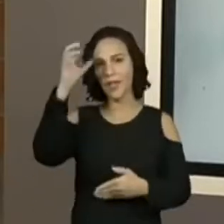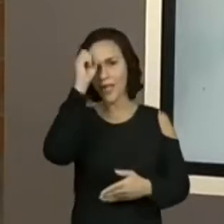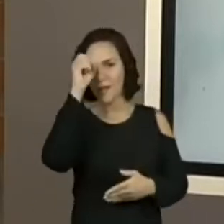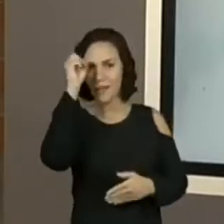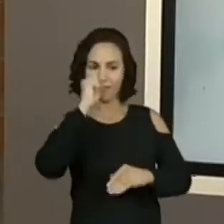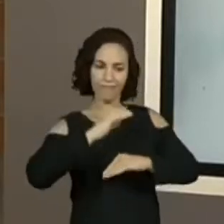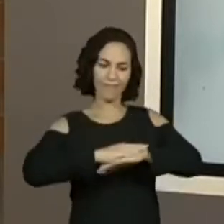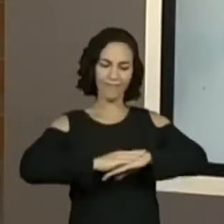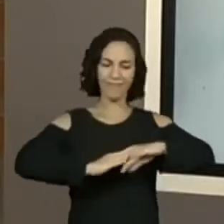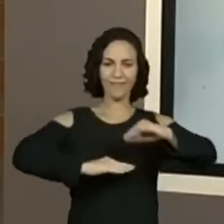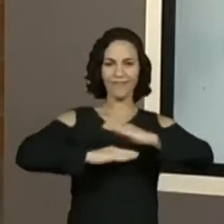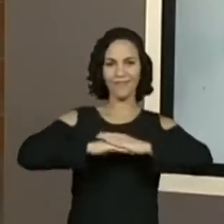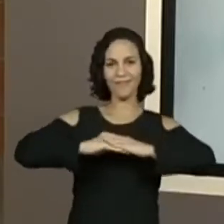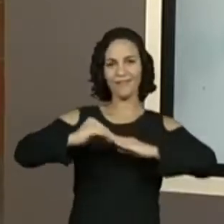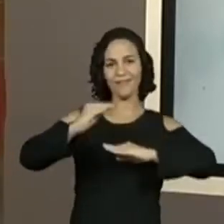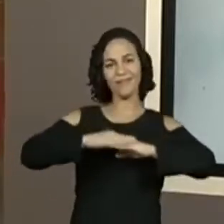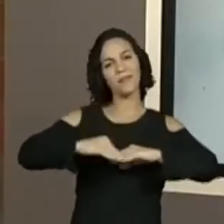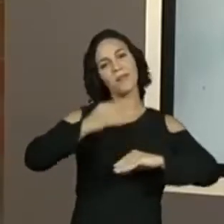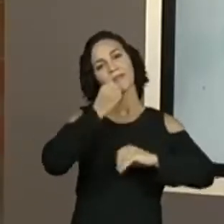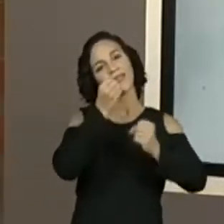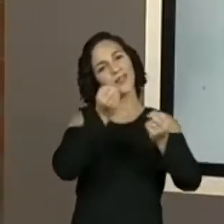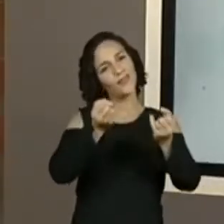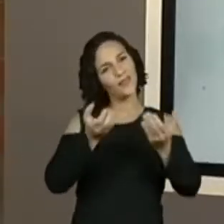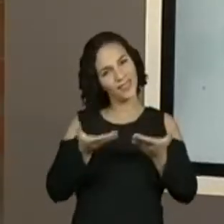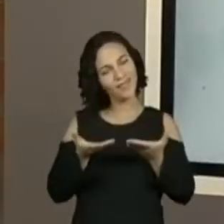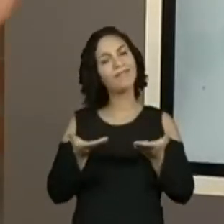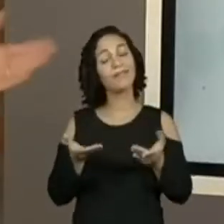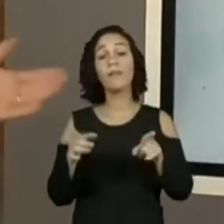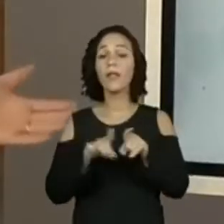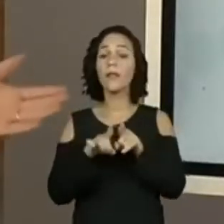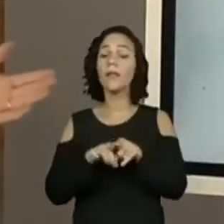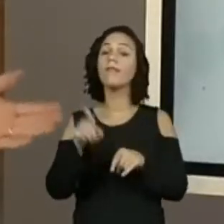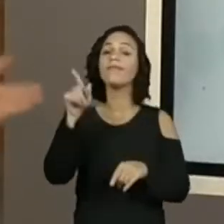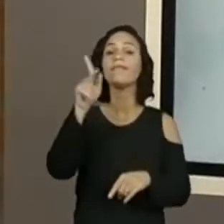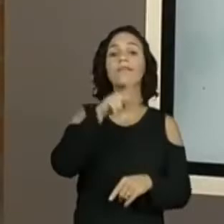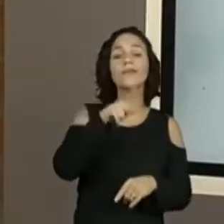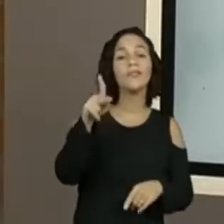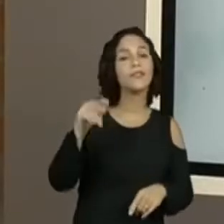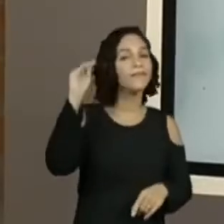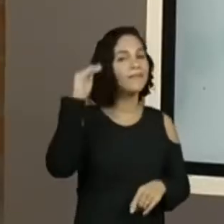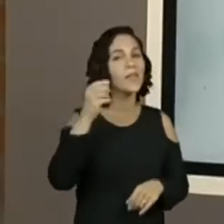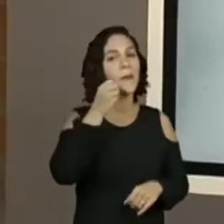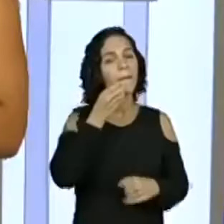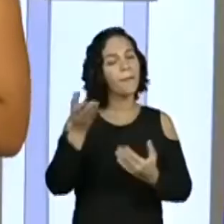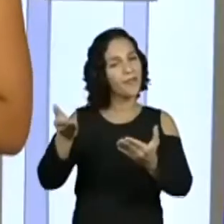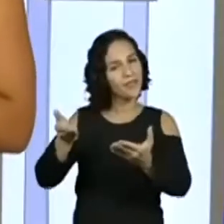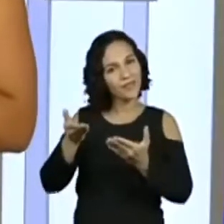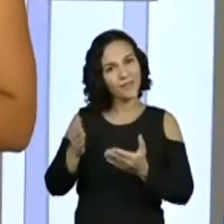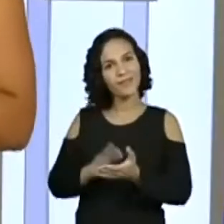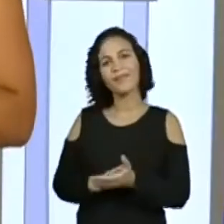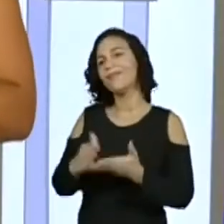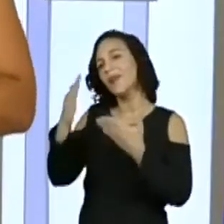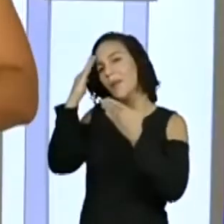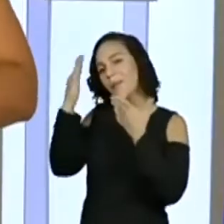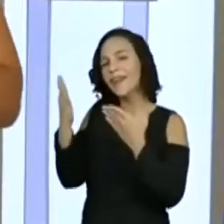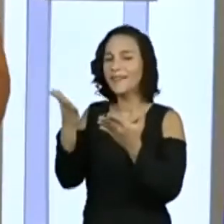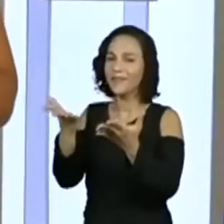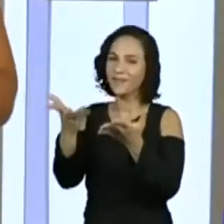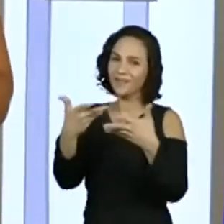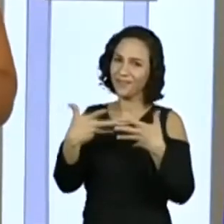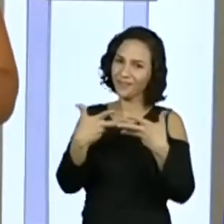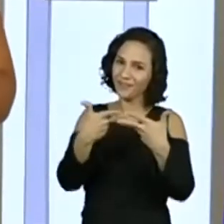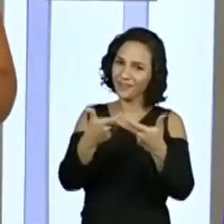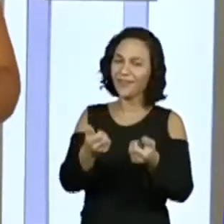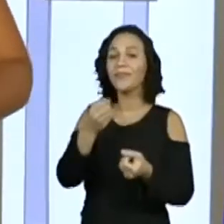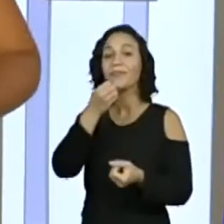construindo. Então, sejam bem-vindos. Como eu estou aqui dando as boas-vindas, professora Joyce, bem-vinda à nossa aula. Muito obrigada pelo convite. Bom